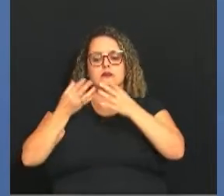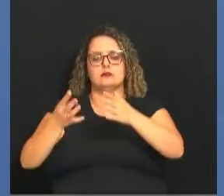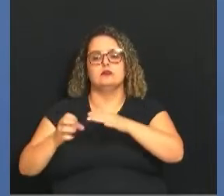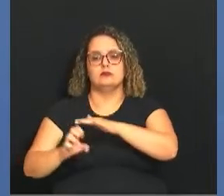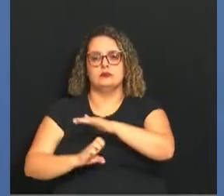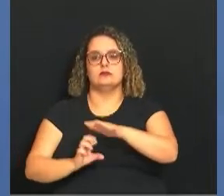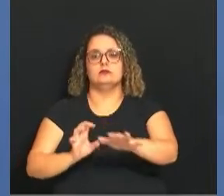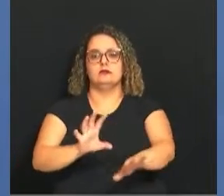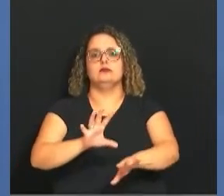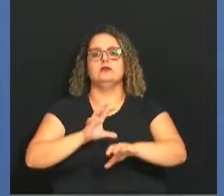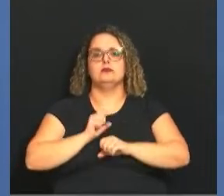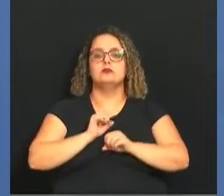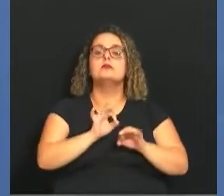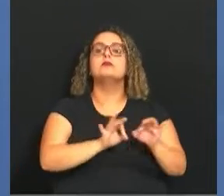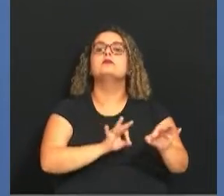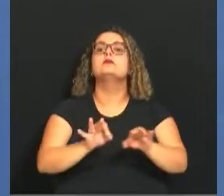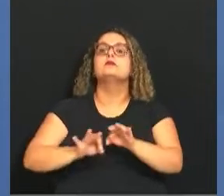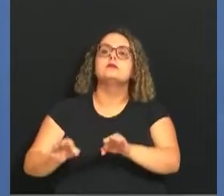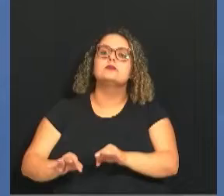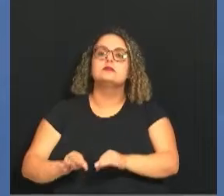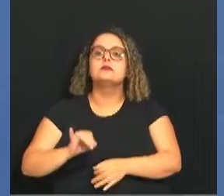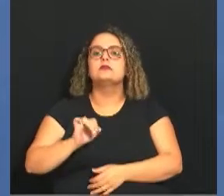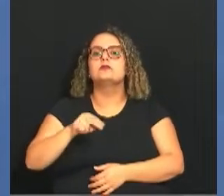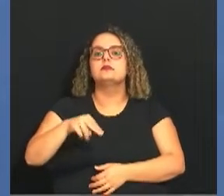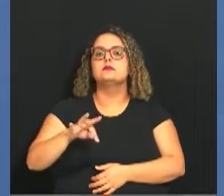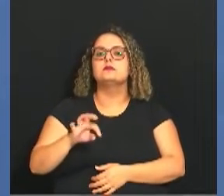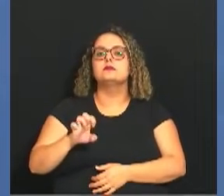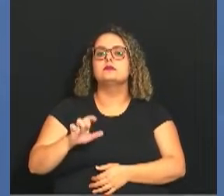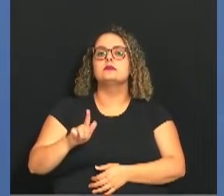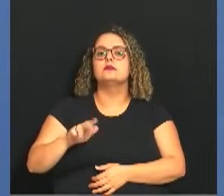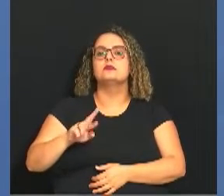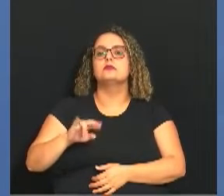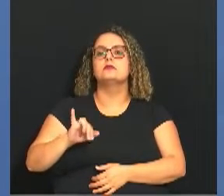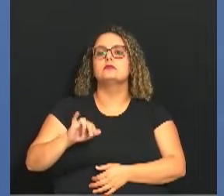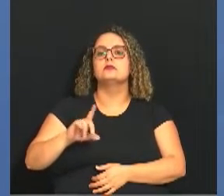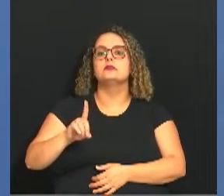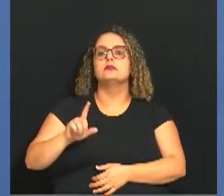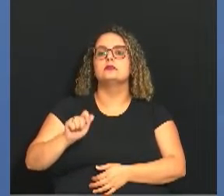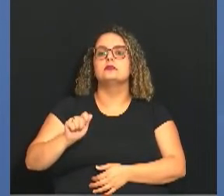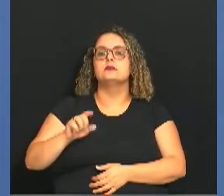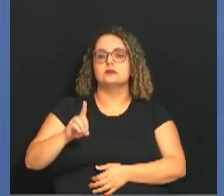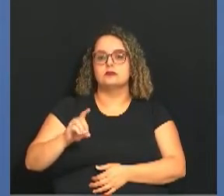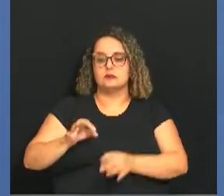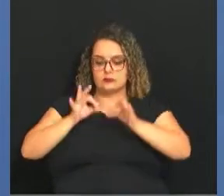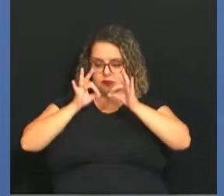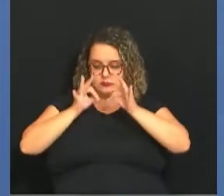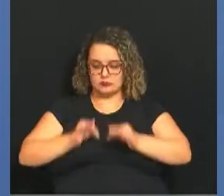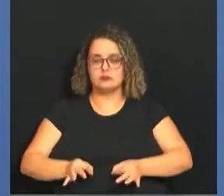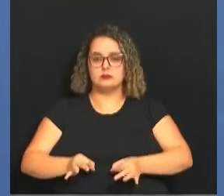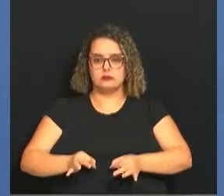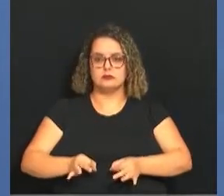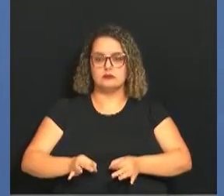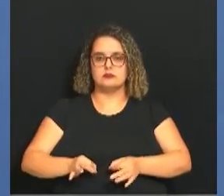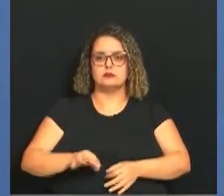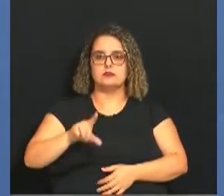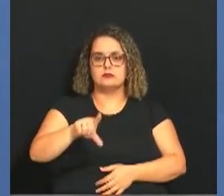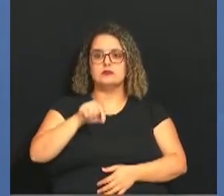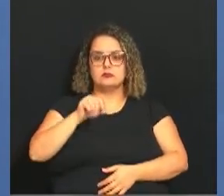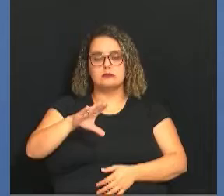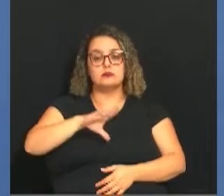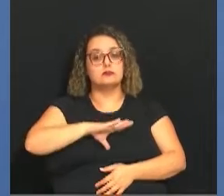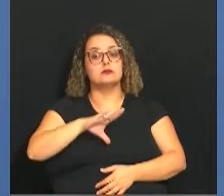adotarem programas de integridade. A proposta tem o objetivo de sugerir a adoção pela municipalidade